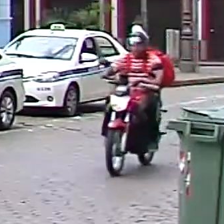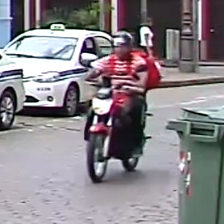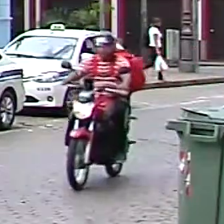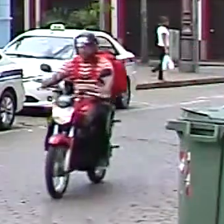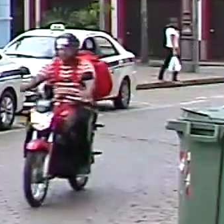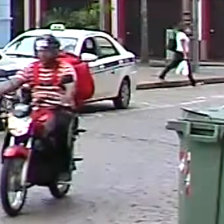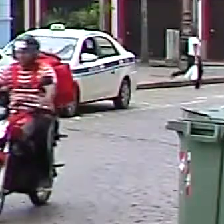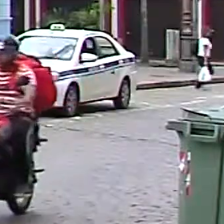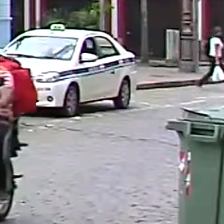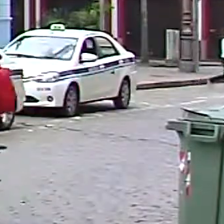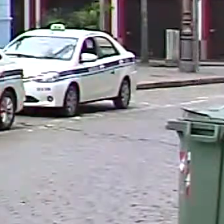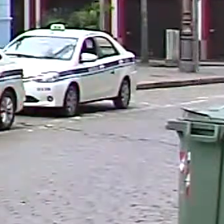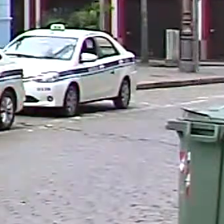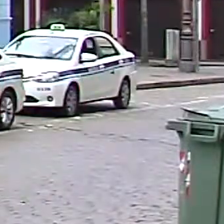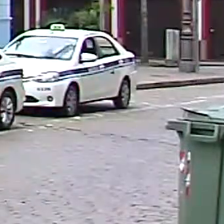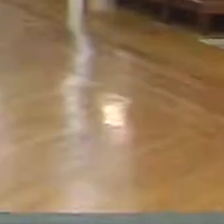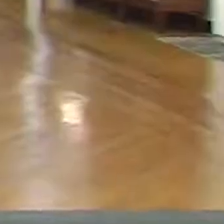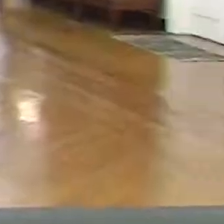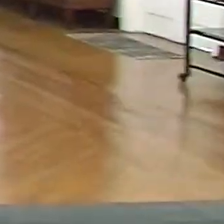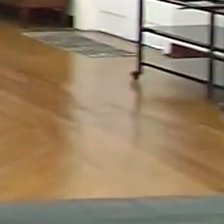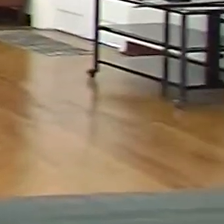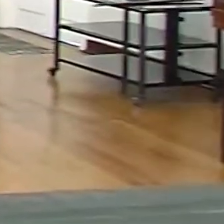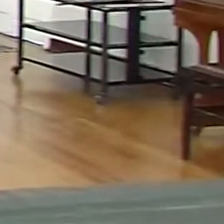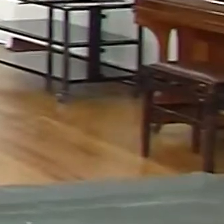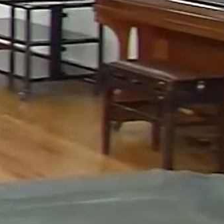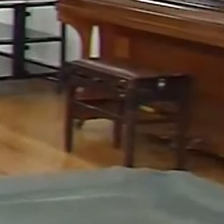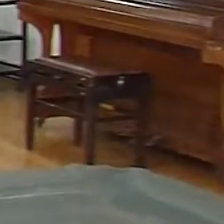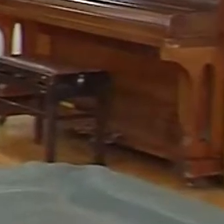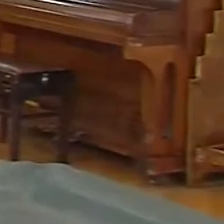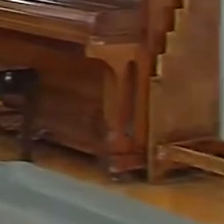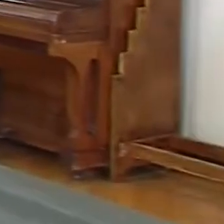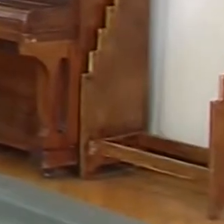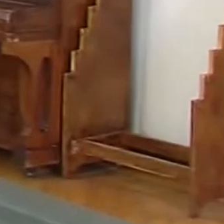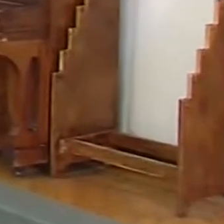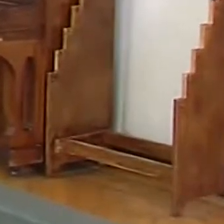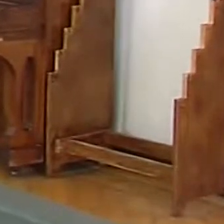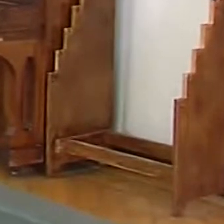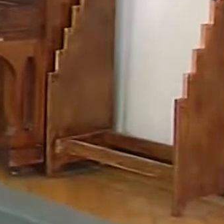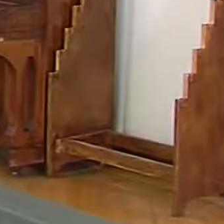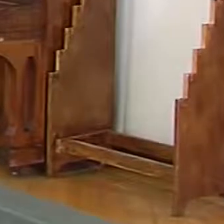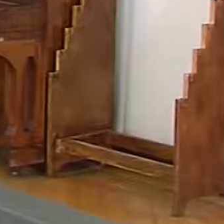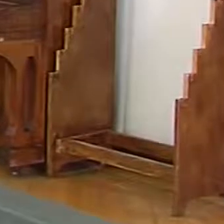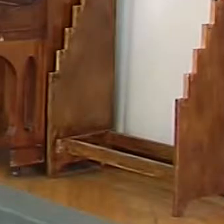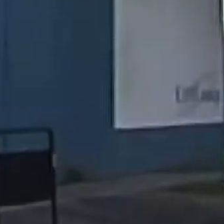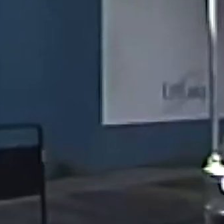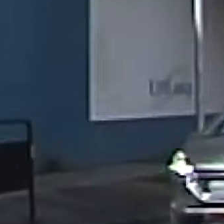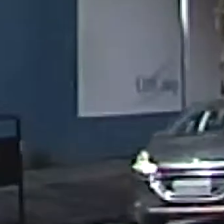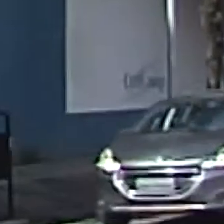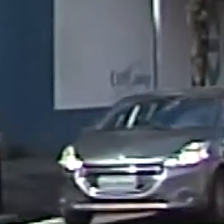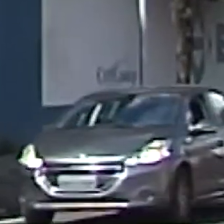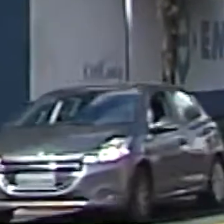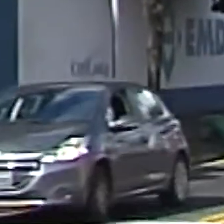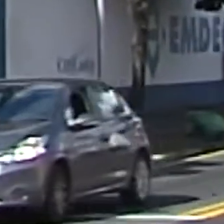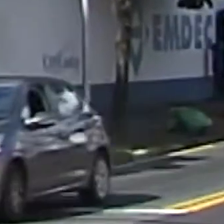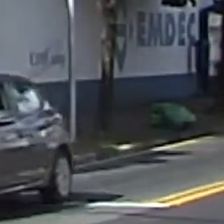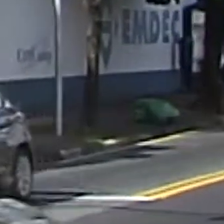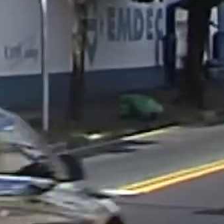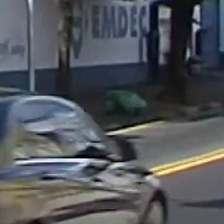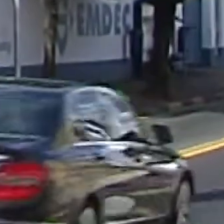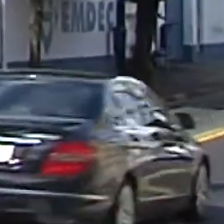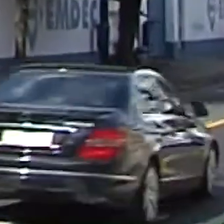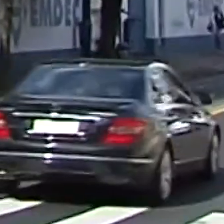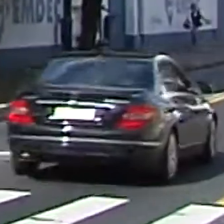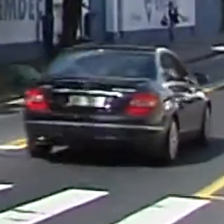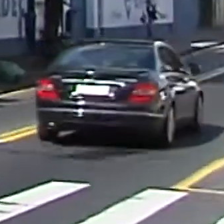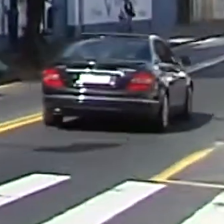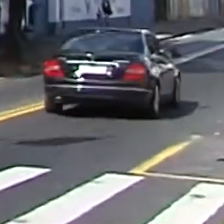e conservação de imóveis de valor cultural, histórico e arquitetônico no município. Projeto de lei